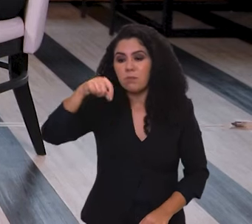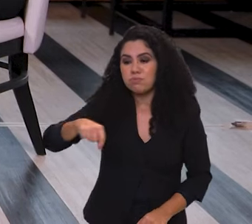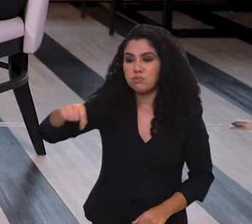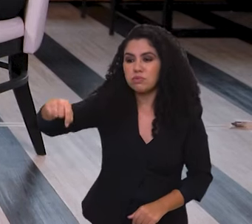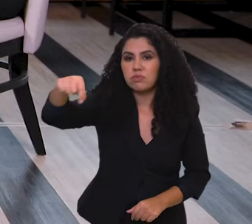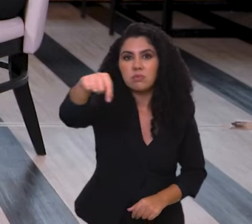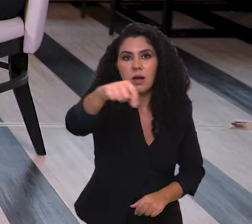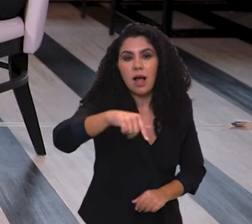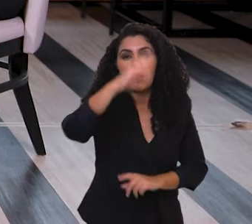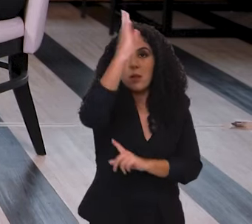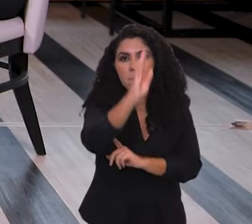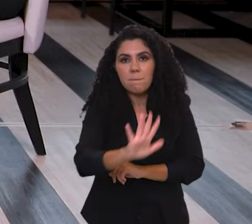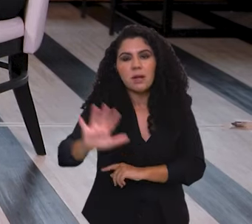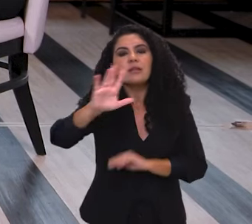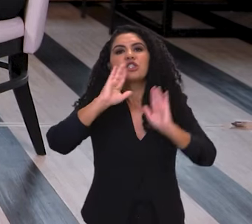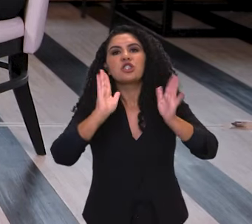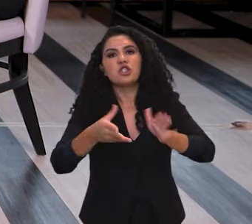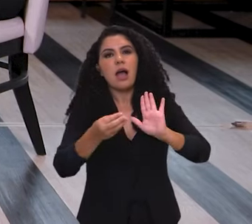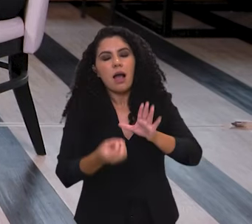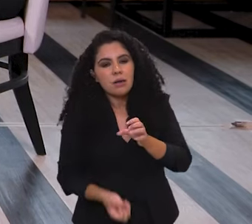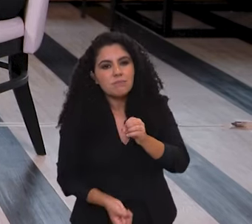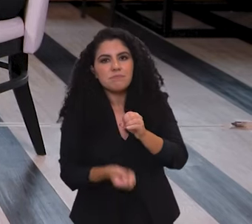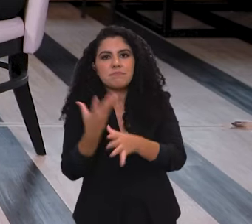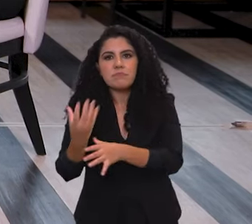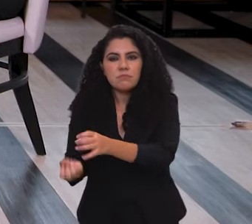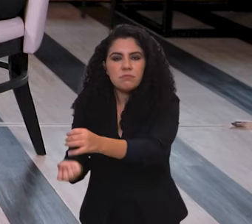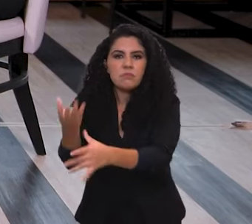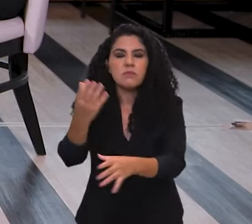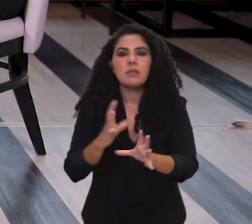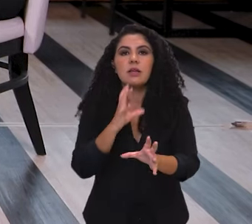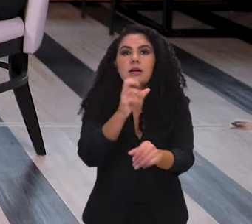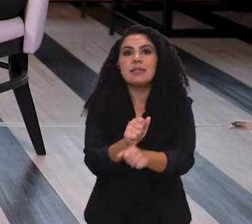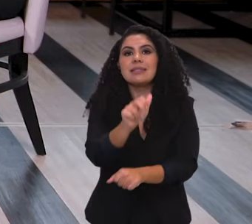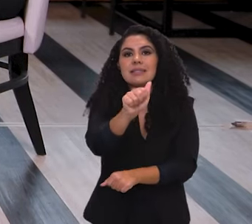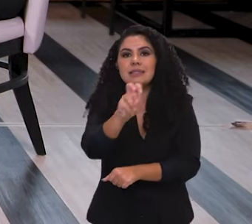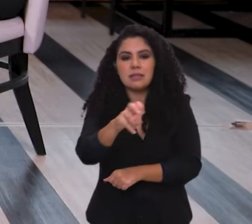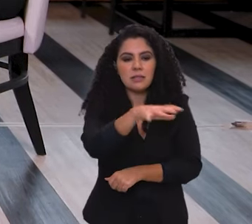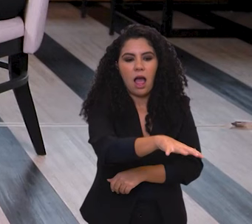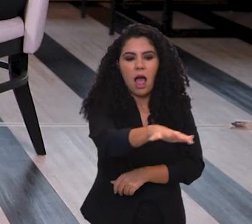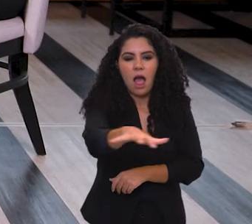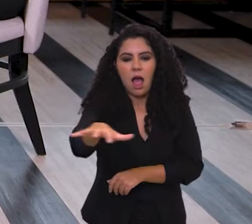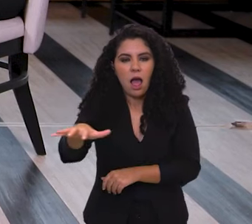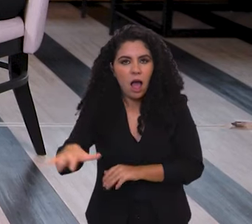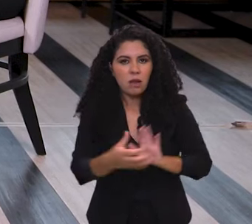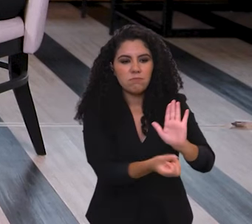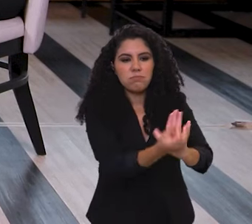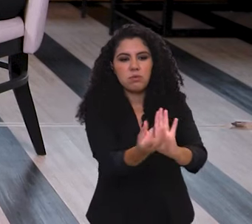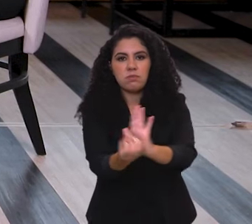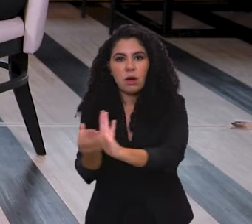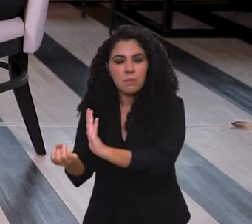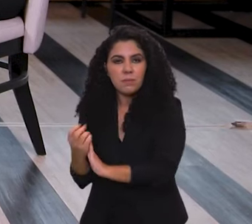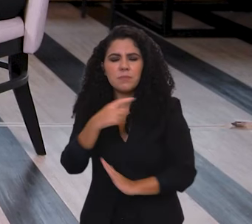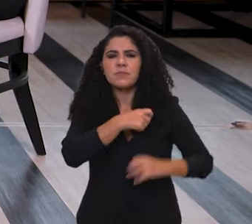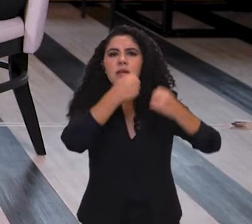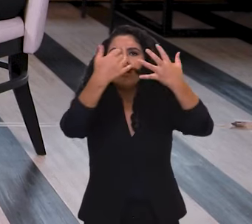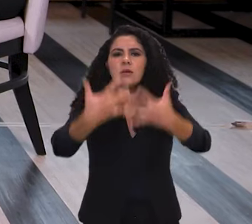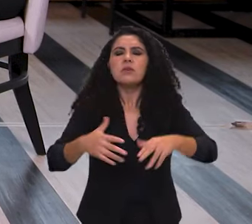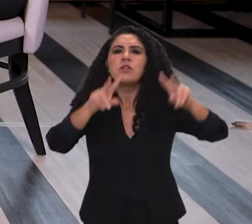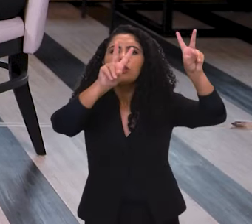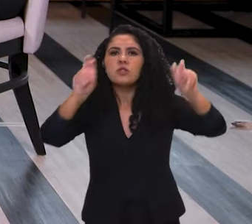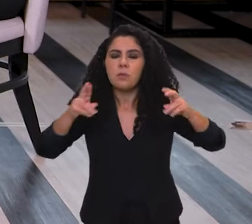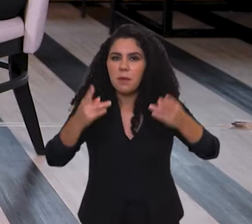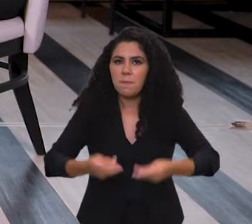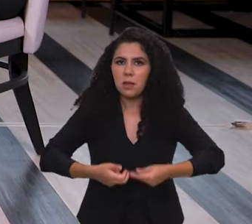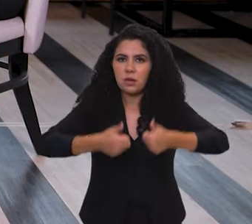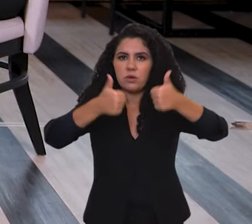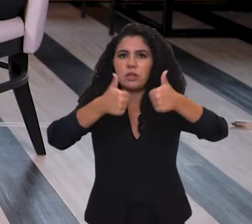territoriais no Brasil implantados nas diferentes rotas, né, 15 setores produtivos apoiados também. A construção de melhorias de